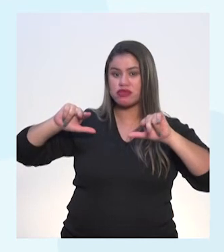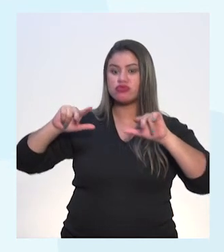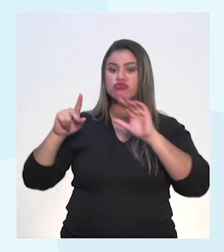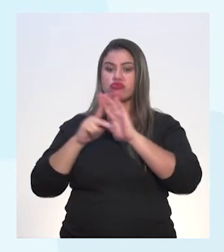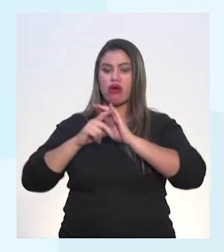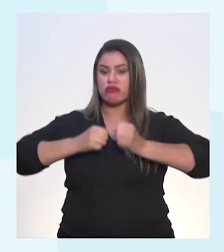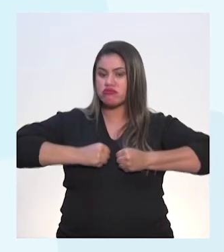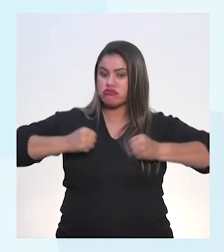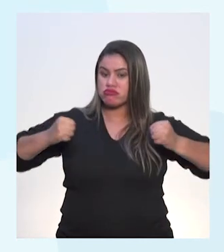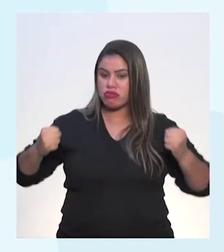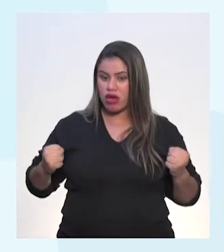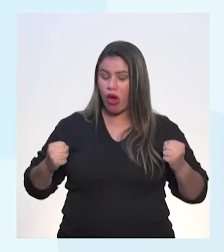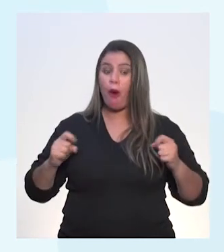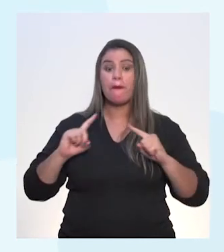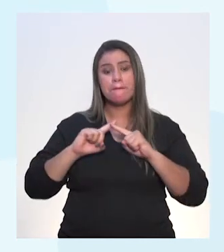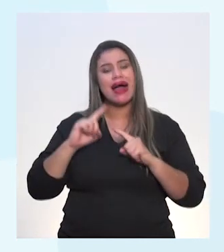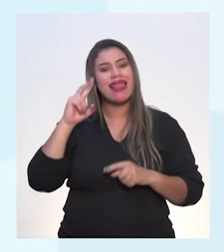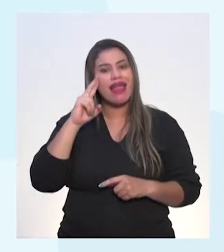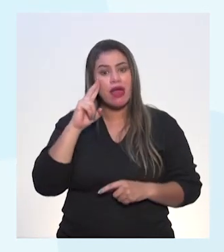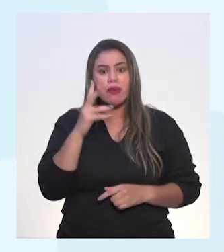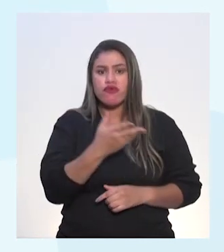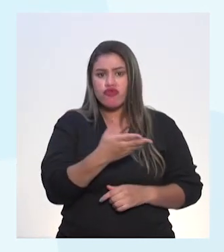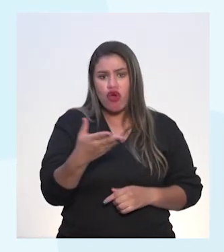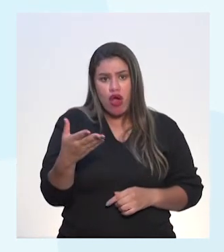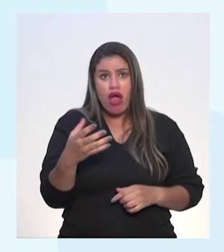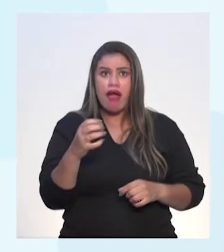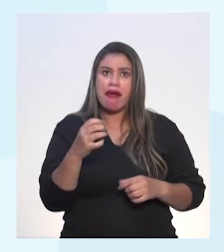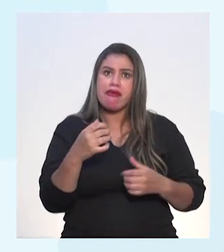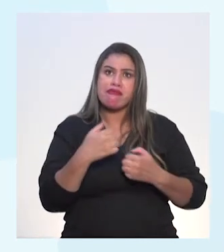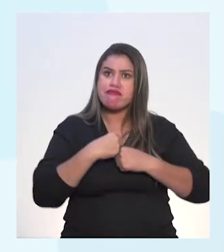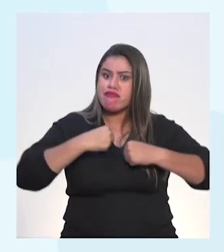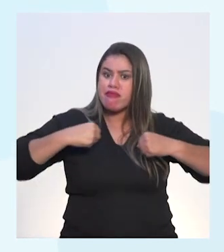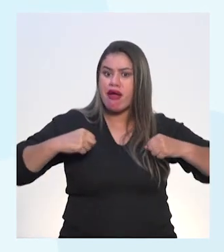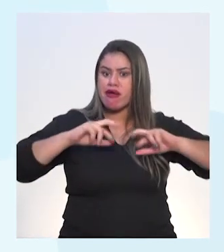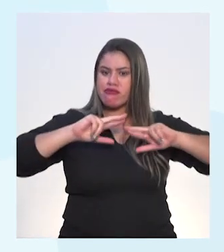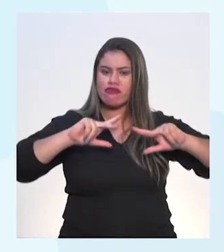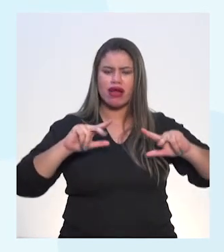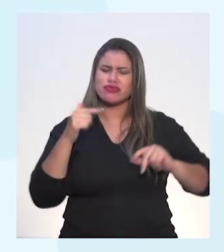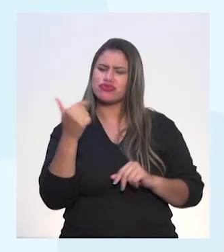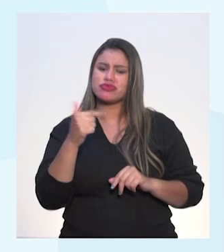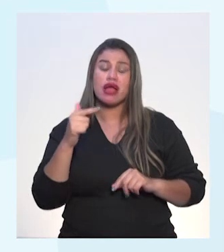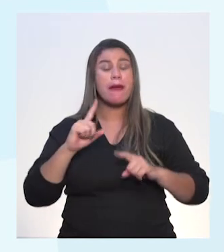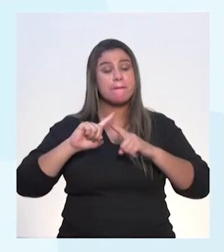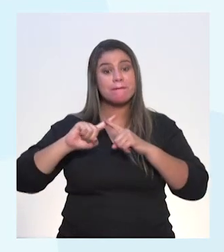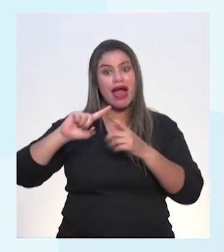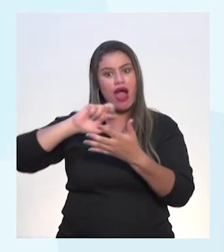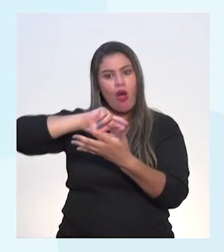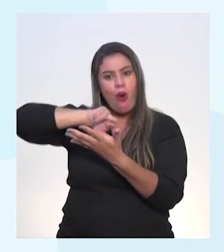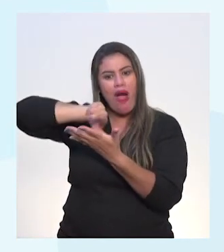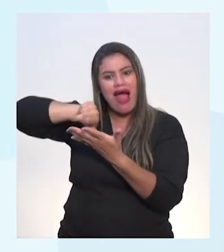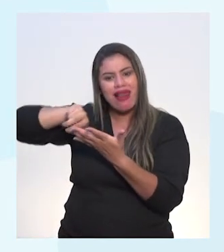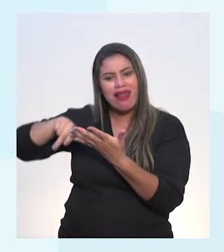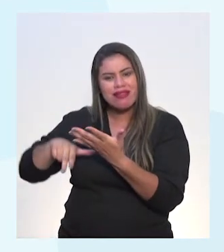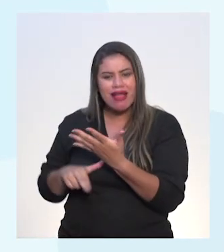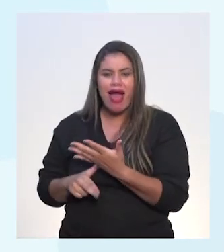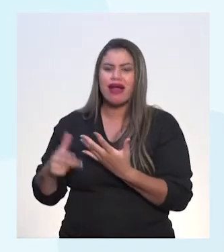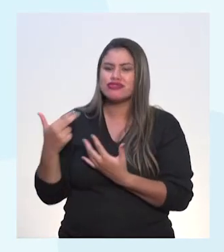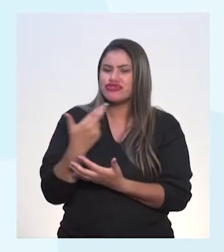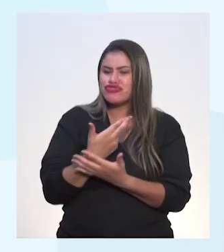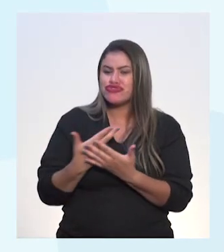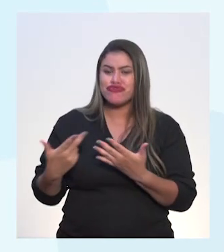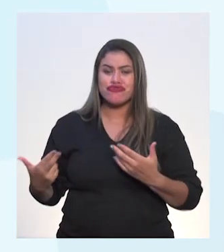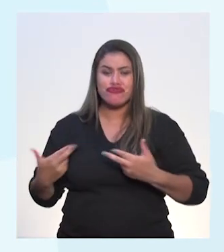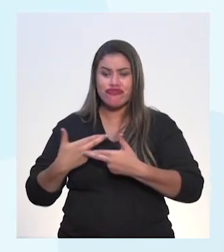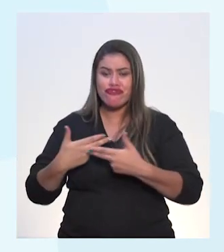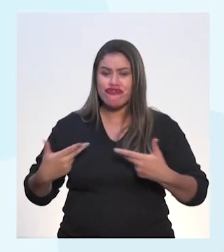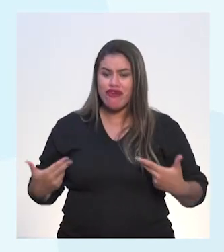que você tem os seus próprios poderes Isso quer dizer que você tem qualidades e valores que o tornam o a